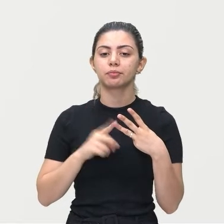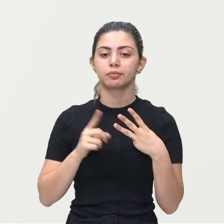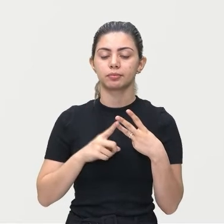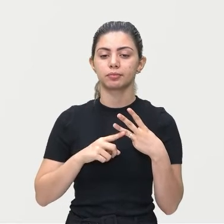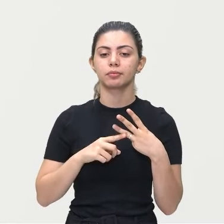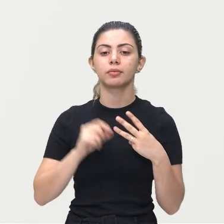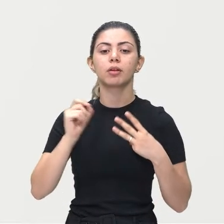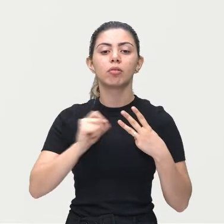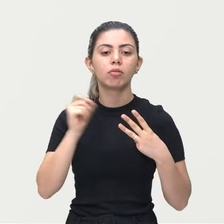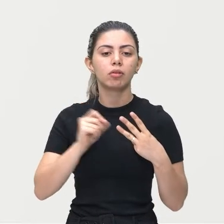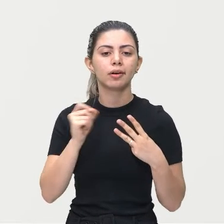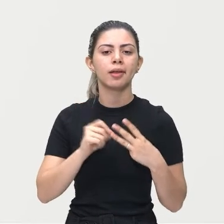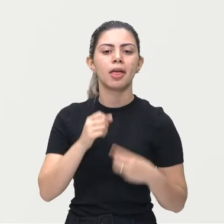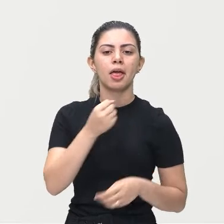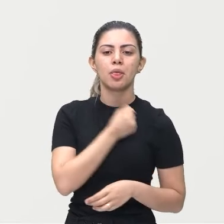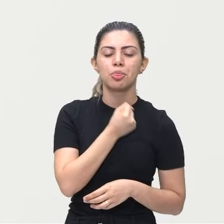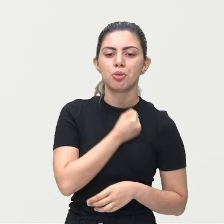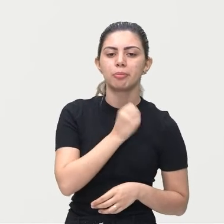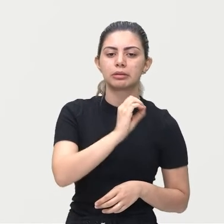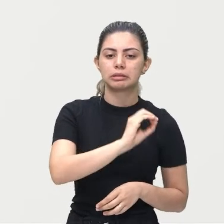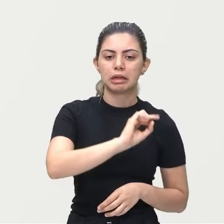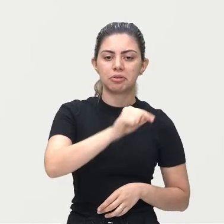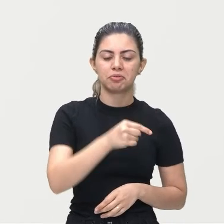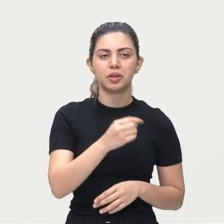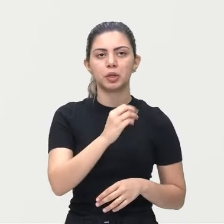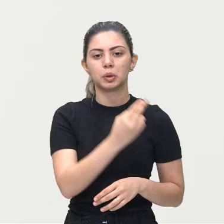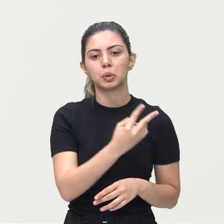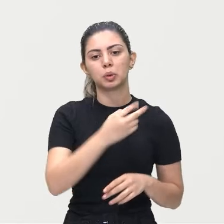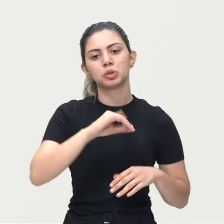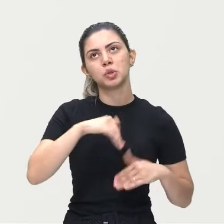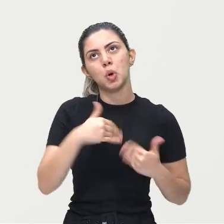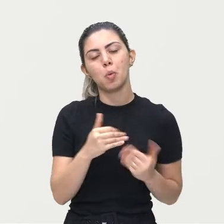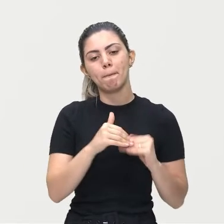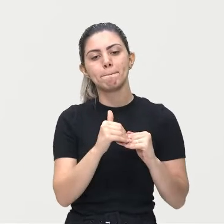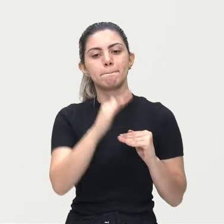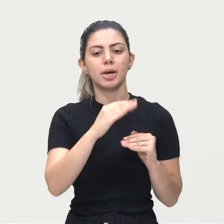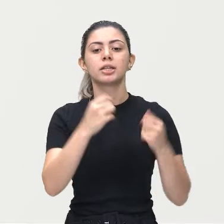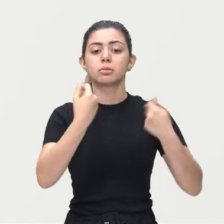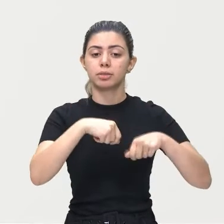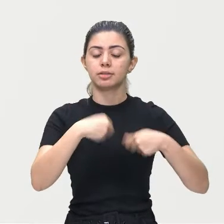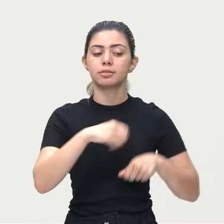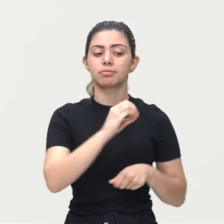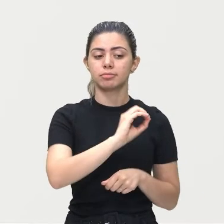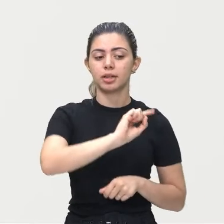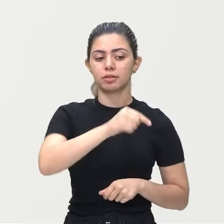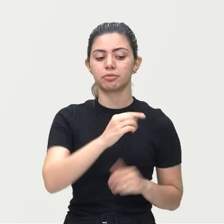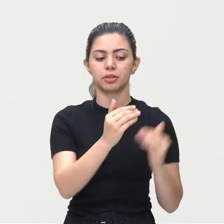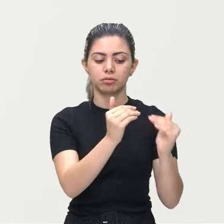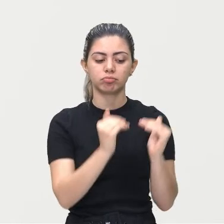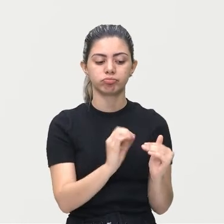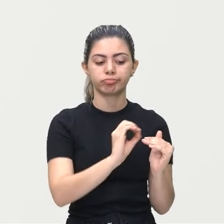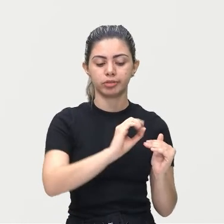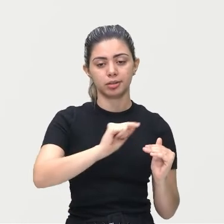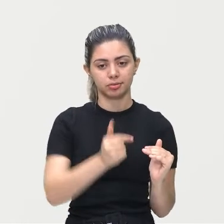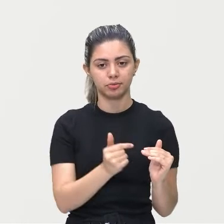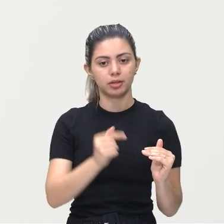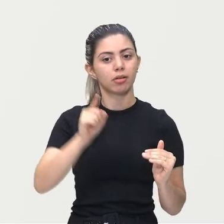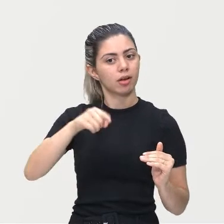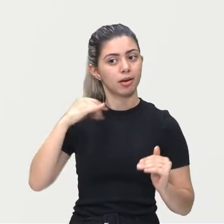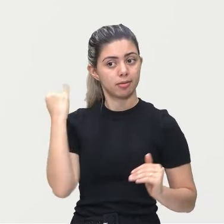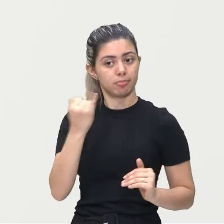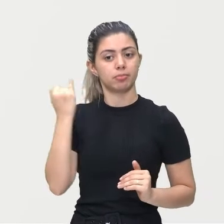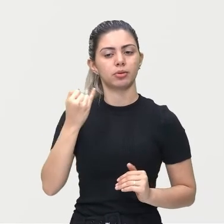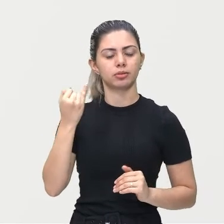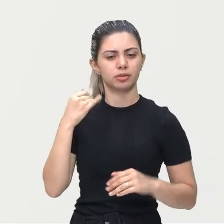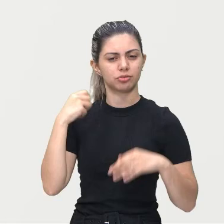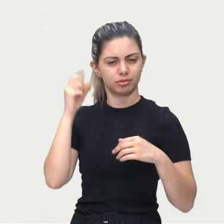adicionarmos 2 ou mais números decimais, é preciso colocar vírgula embaixo de vírgula. Foi o ponto central que eu havia colocado,